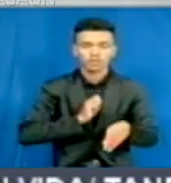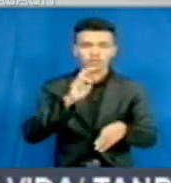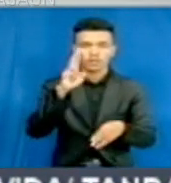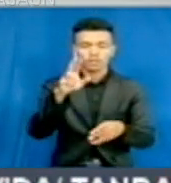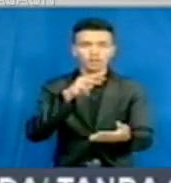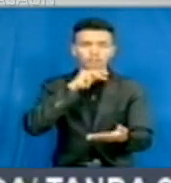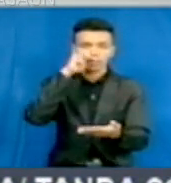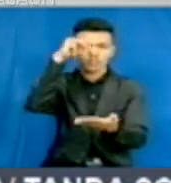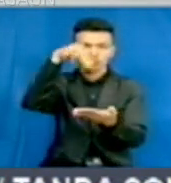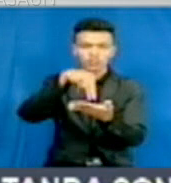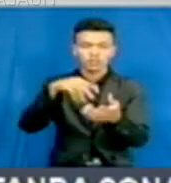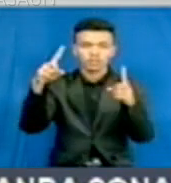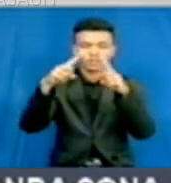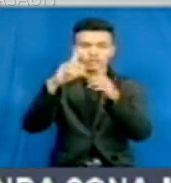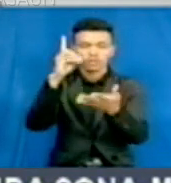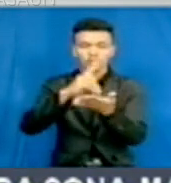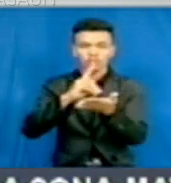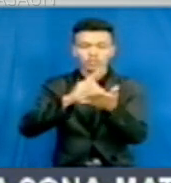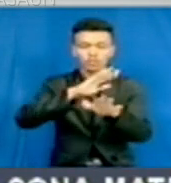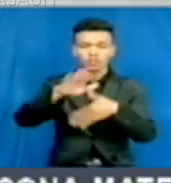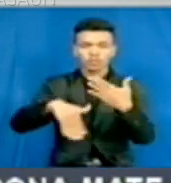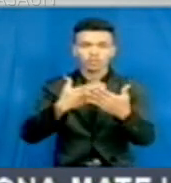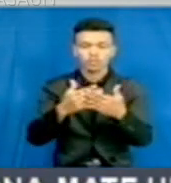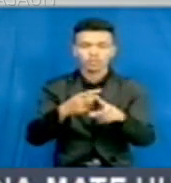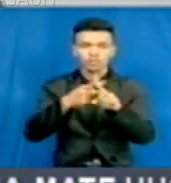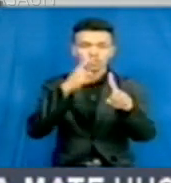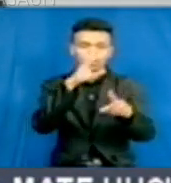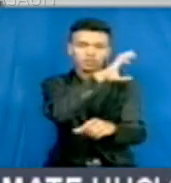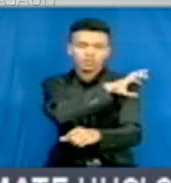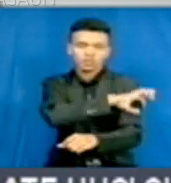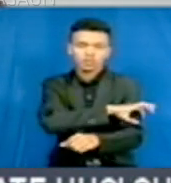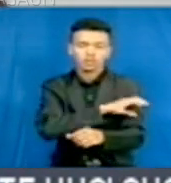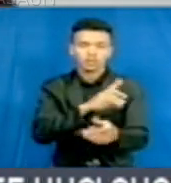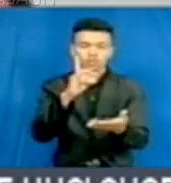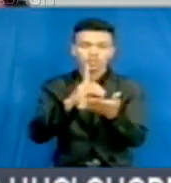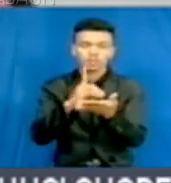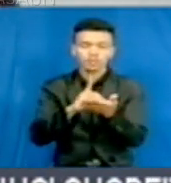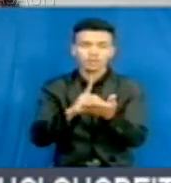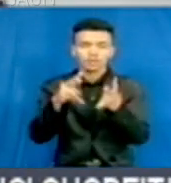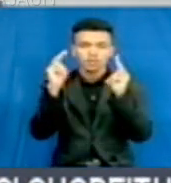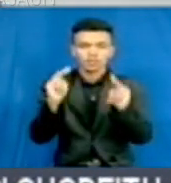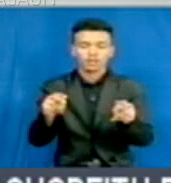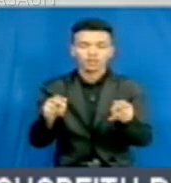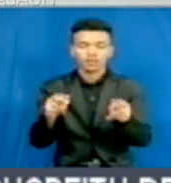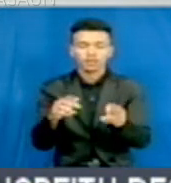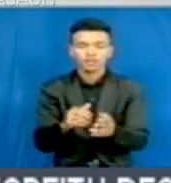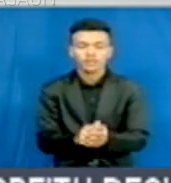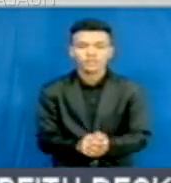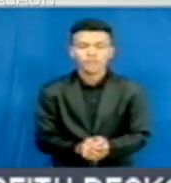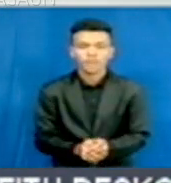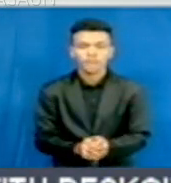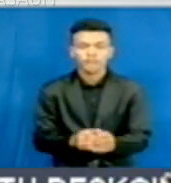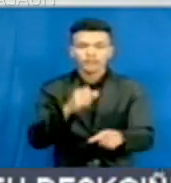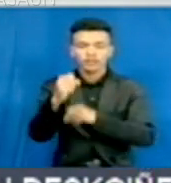Mensagem ba profissional saúde todo. Tanto de segurança, cleaner, enfermeiro, parceiras, técnico, alerta, e